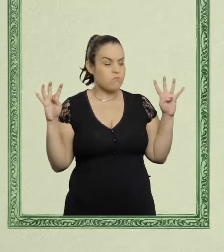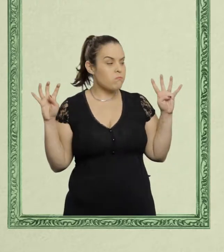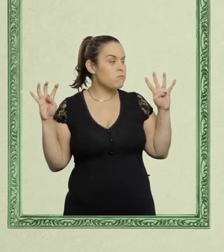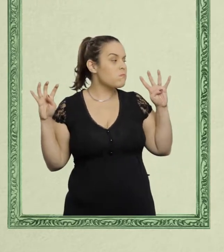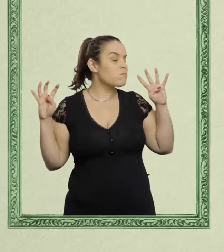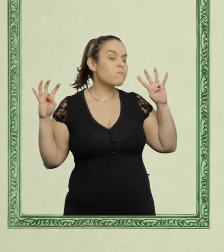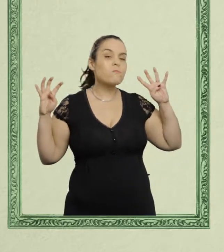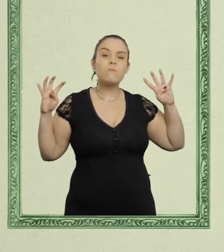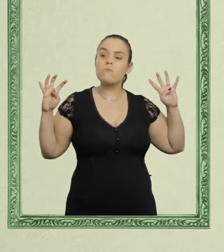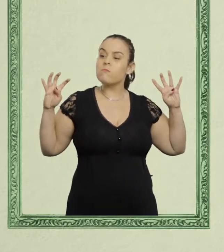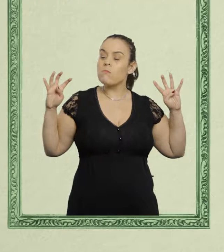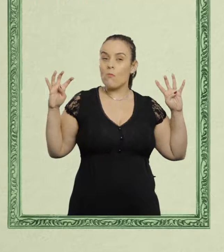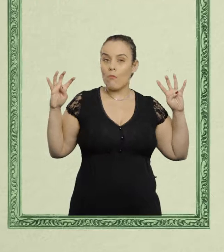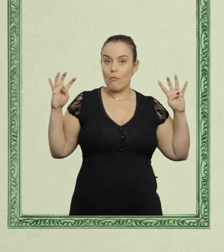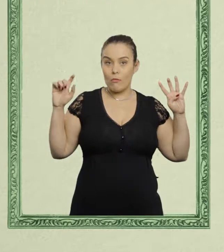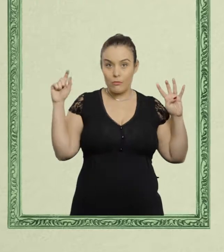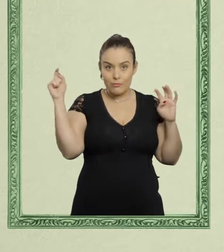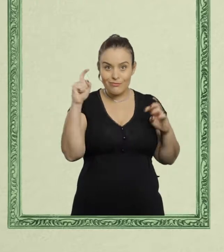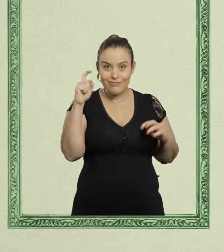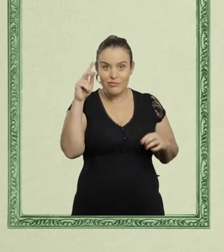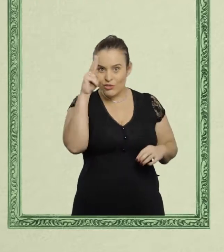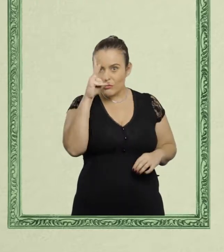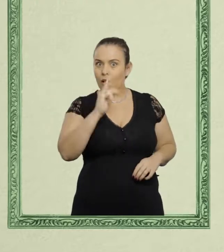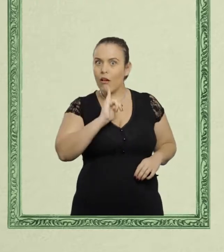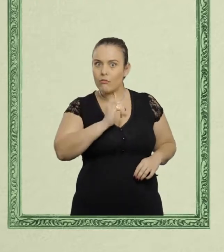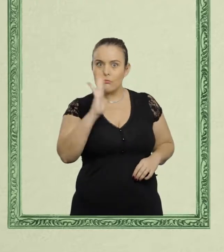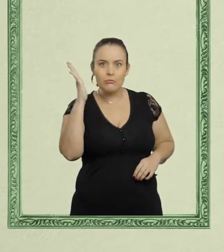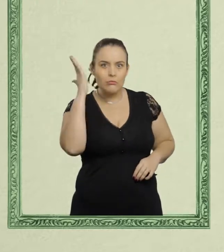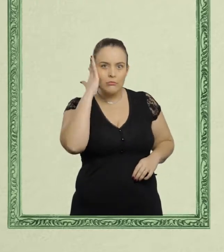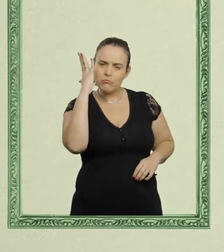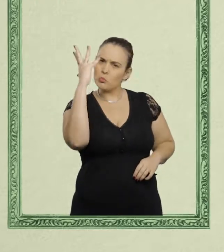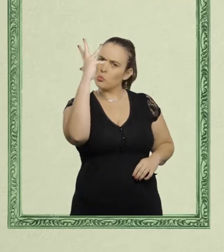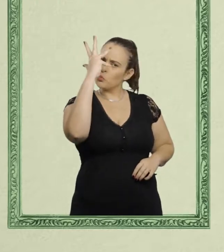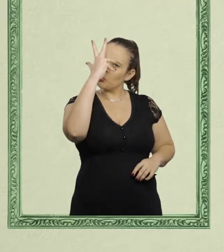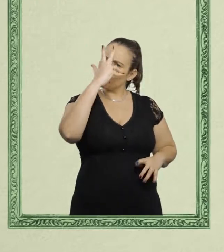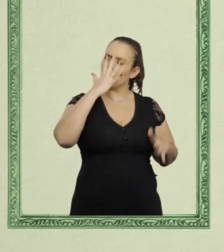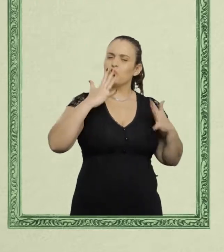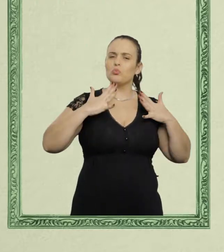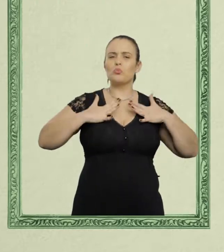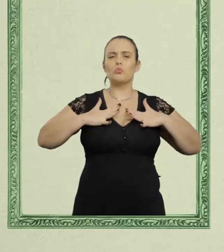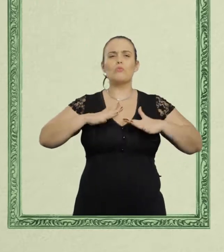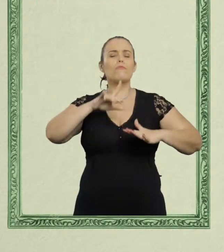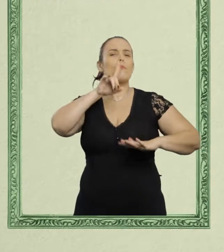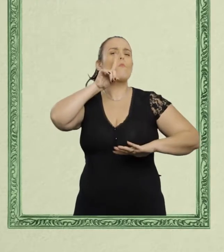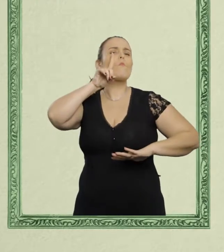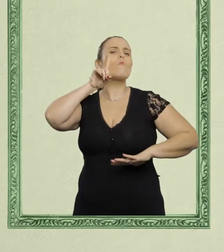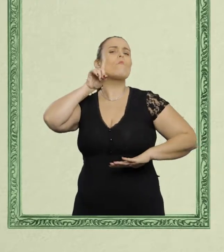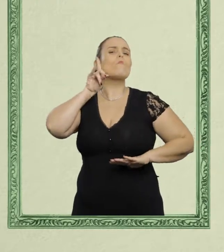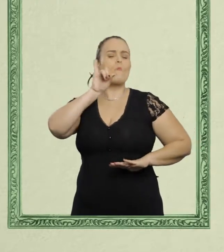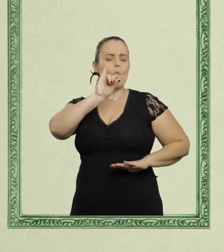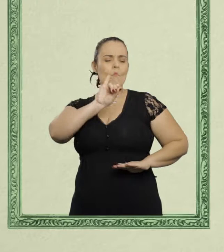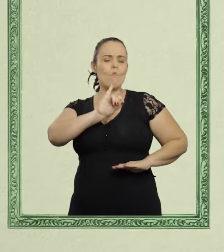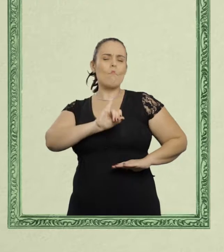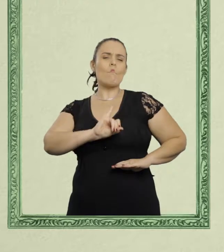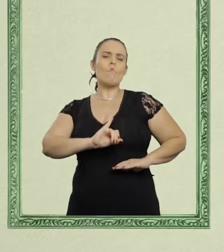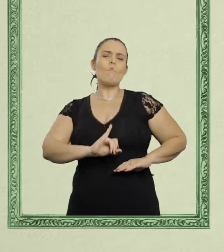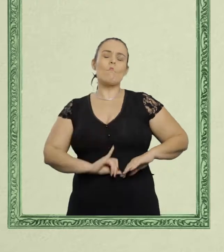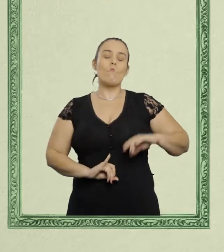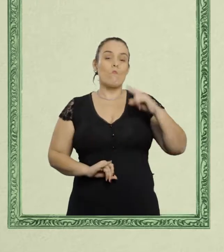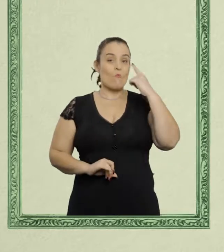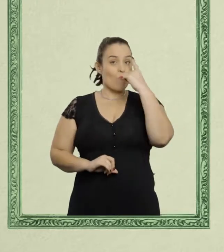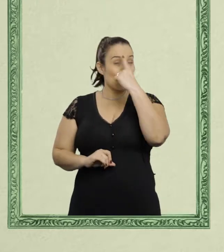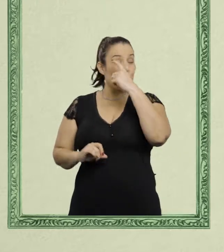deles. Gancho era um grande contador de histórias e era muito bonito. Gancho era moreno,